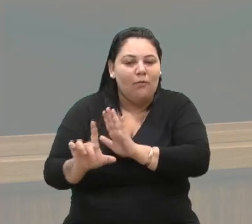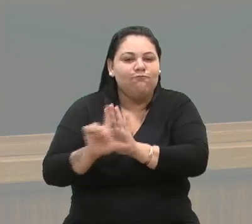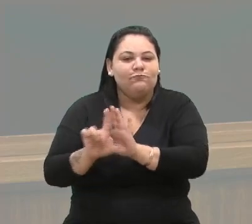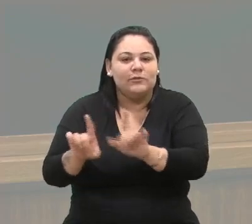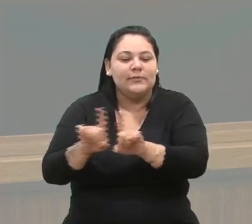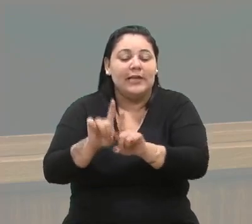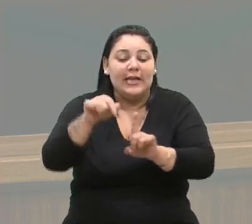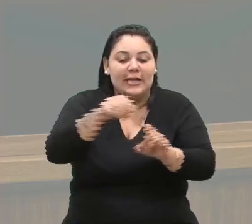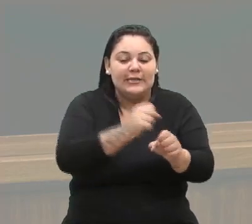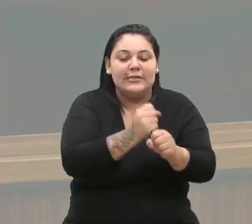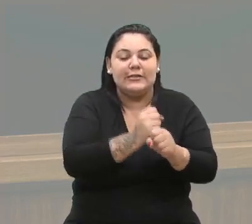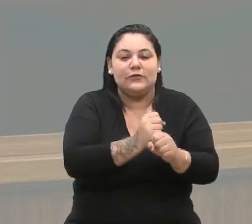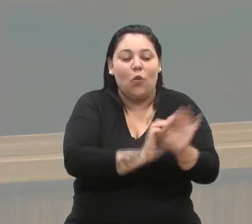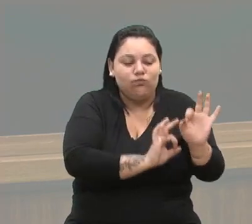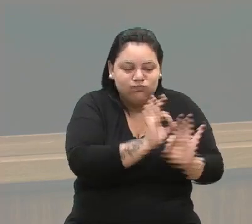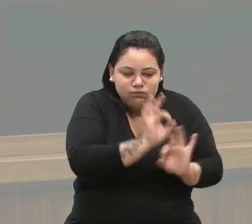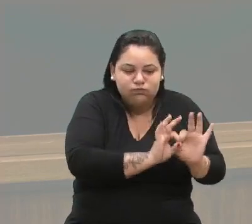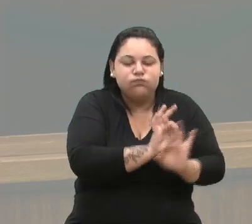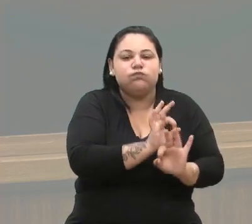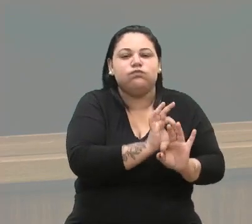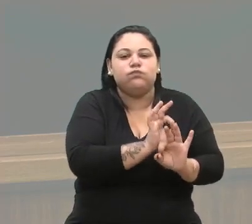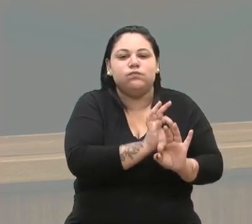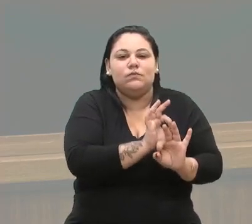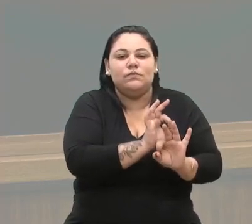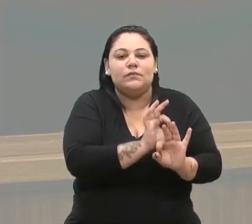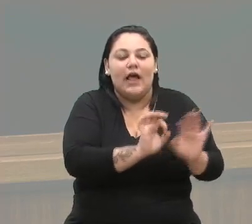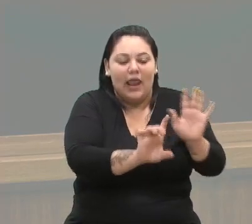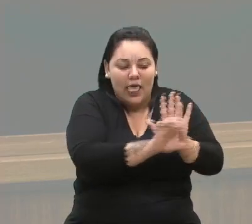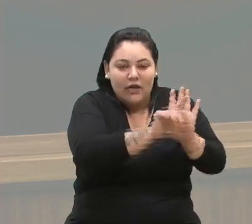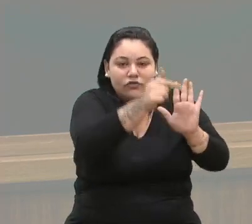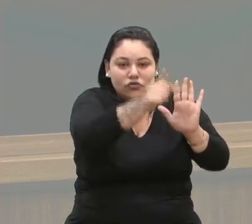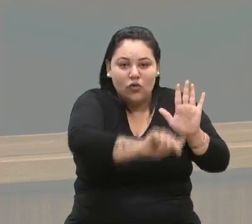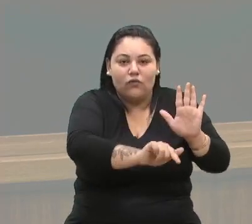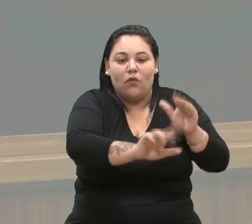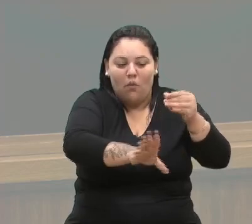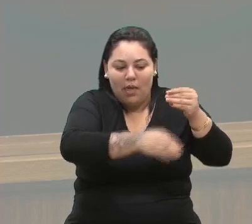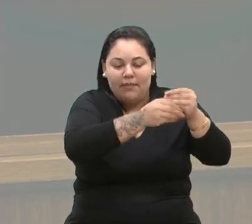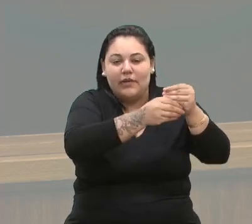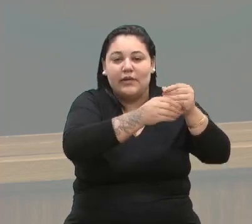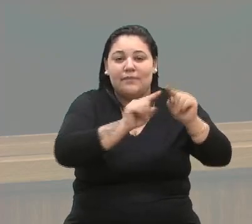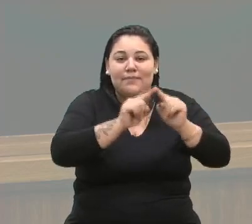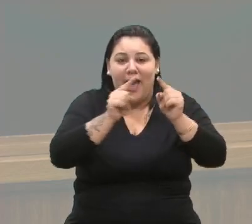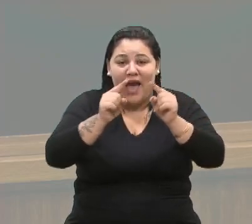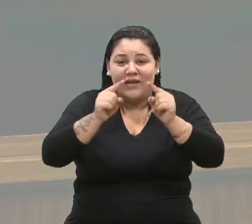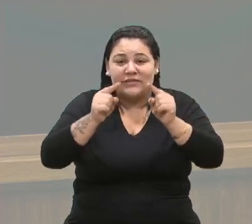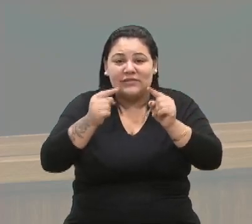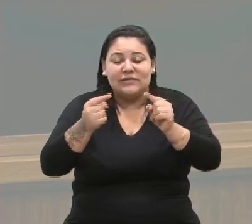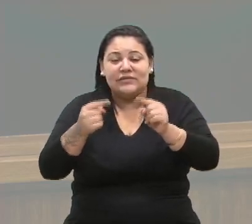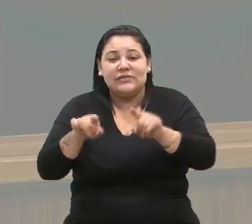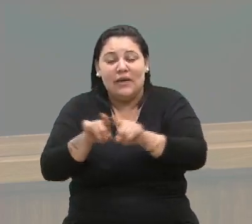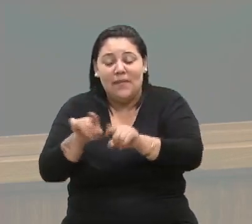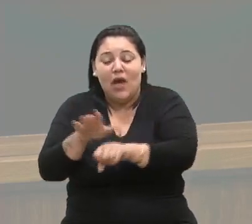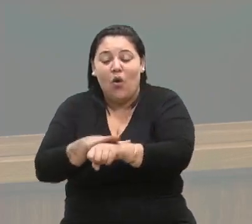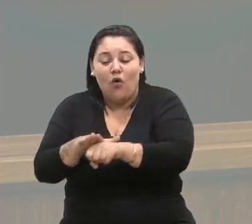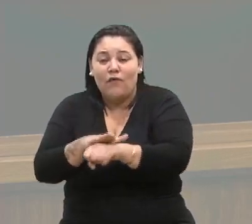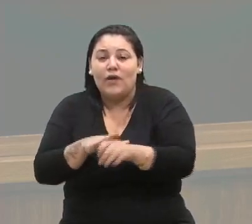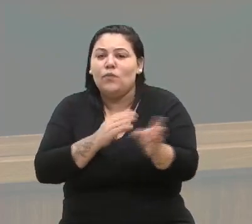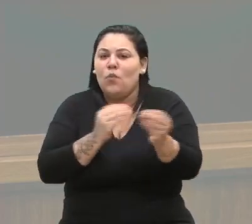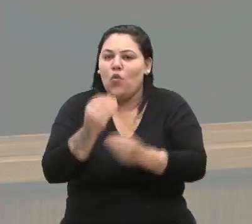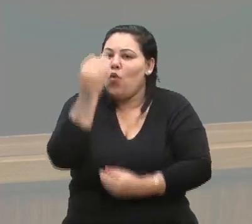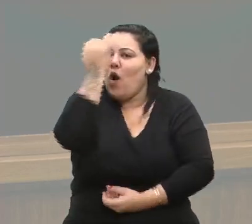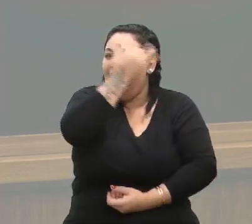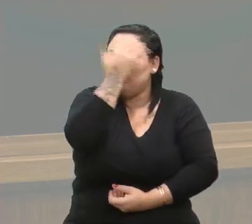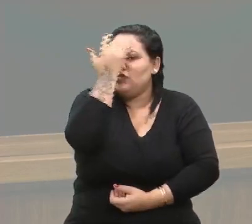este ano está se fazendo nova readequação, mas eu tenho conversado muito com o prefeito em